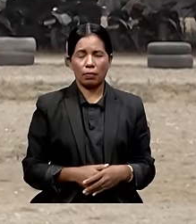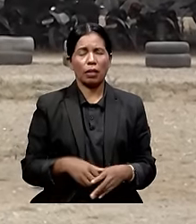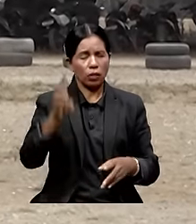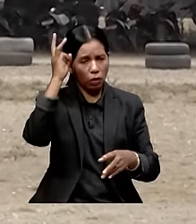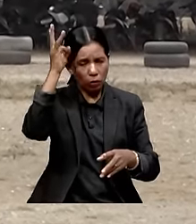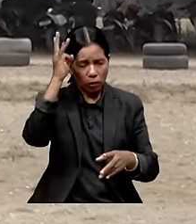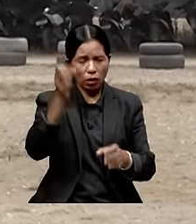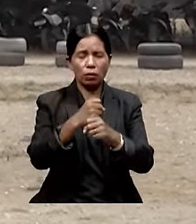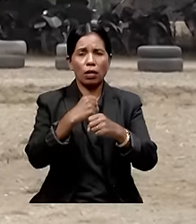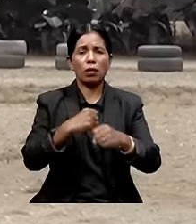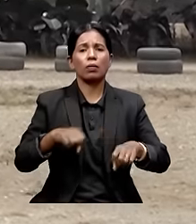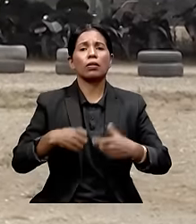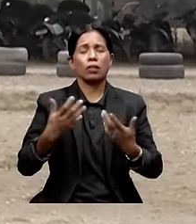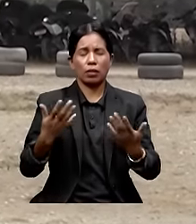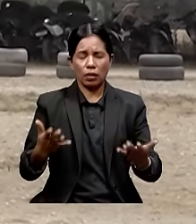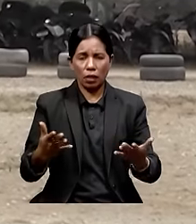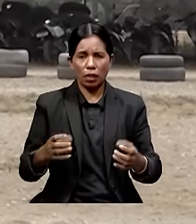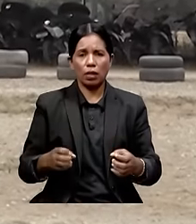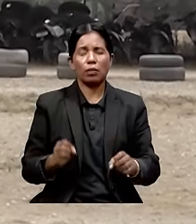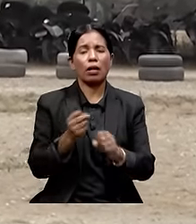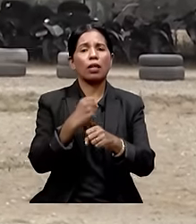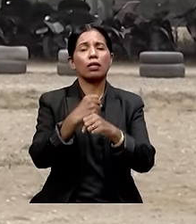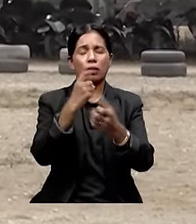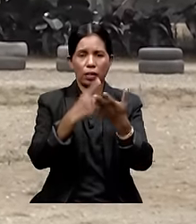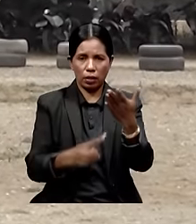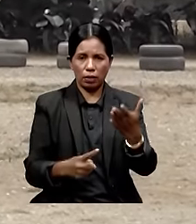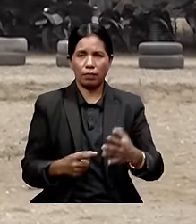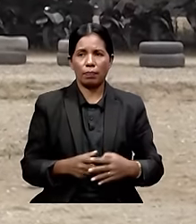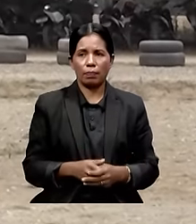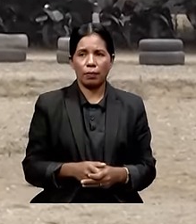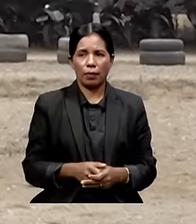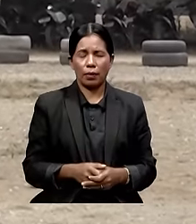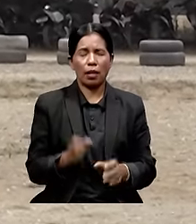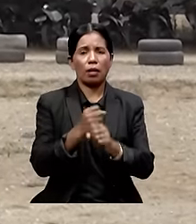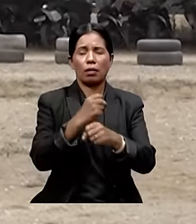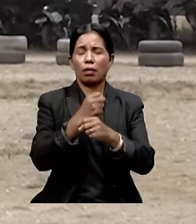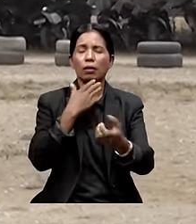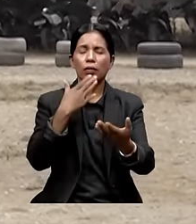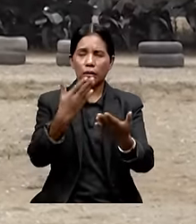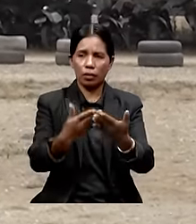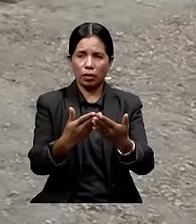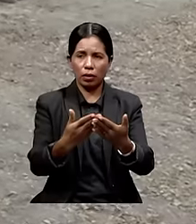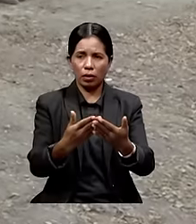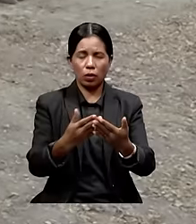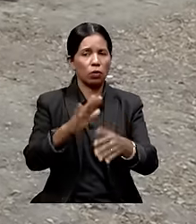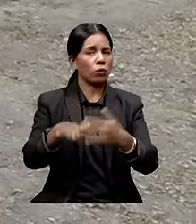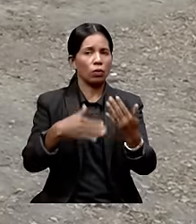Preocupa a tua lá o insa, al nusa, al dia, sobretudo al